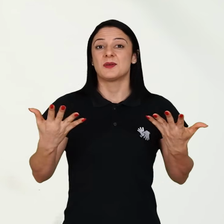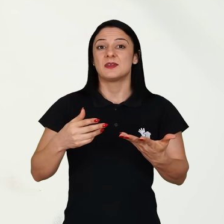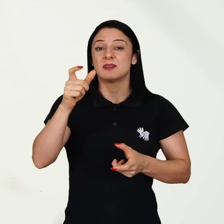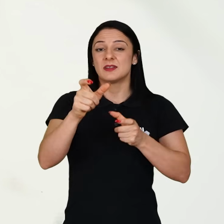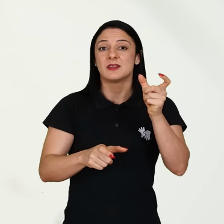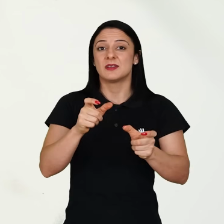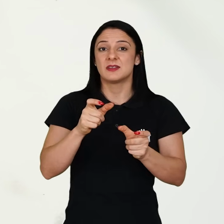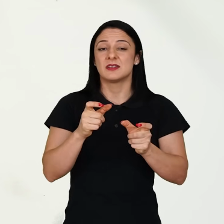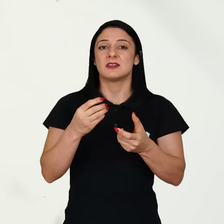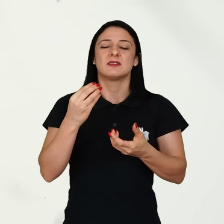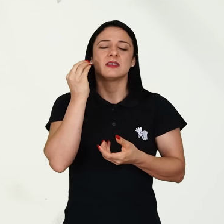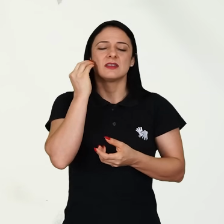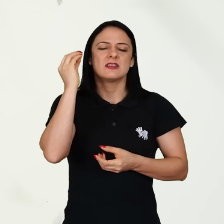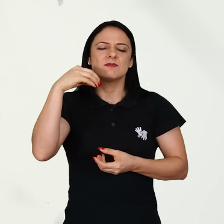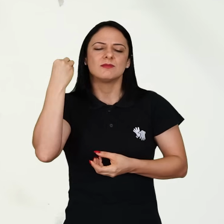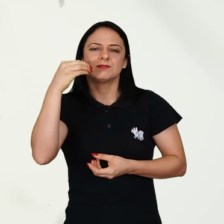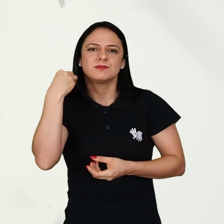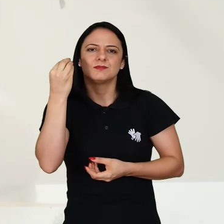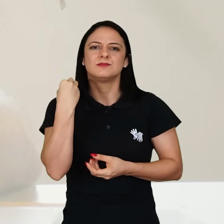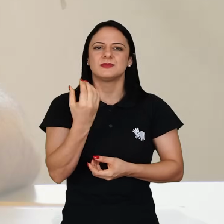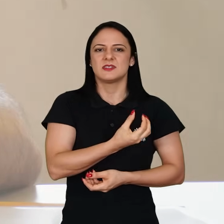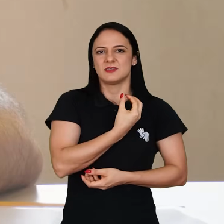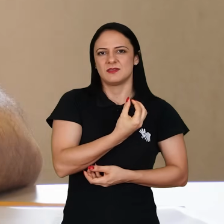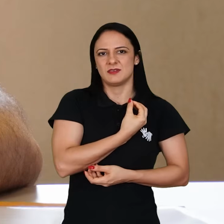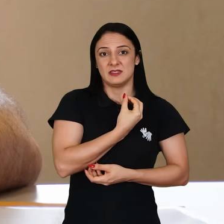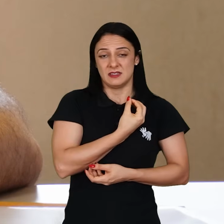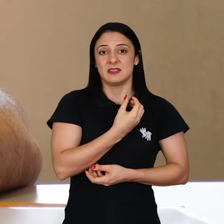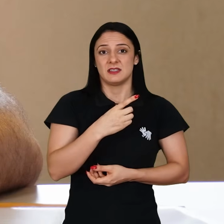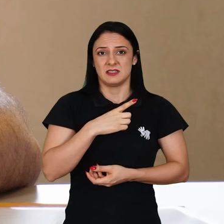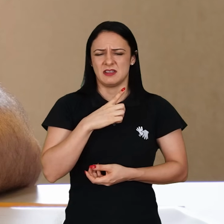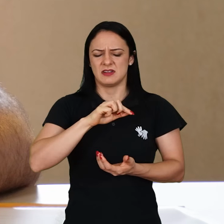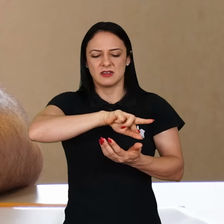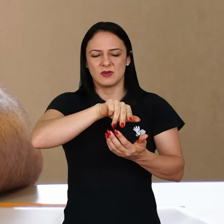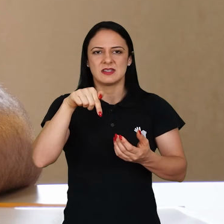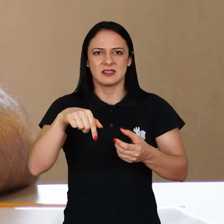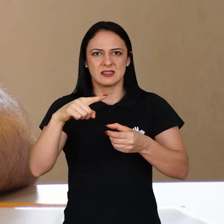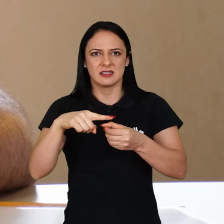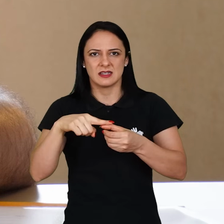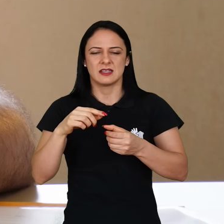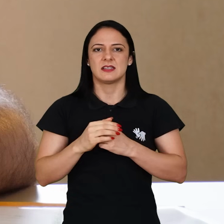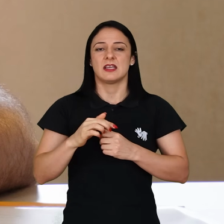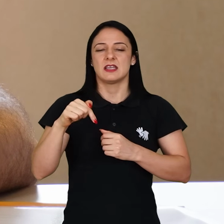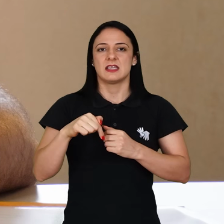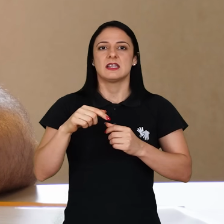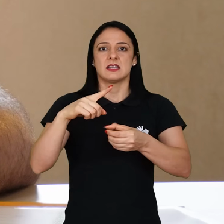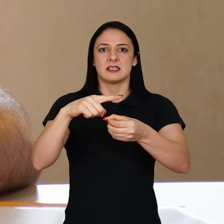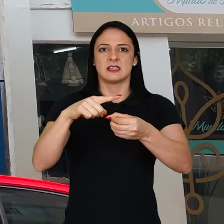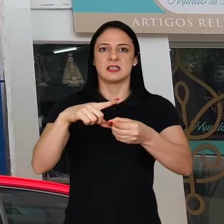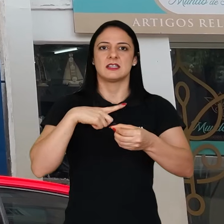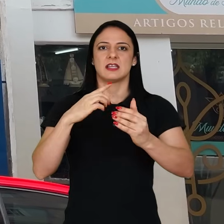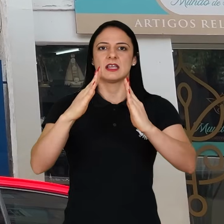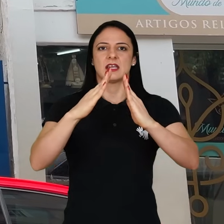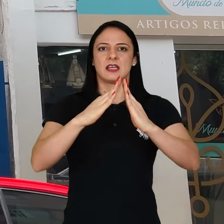Hoje as pessoas estão procurando experiências. A gente tem algumas potencialidades muito fortes na cidade. É, no perímetro urbano, a gente